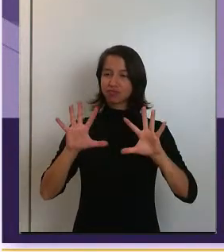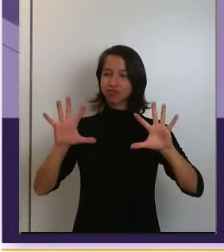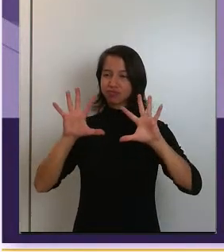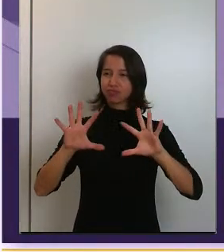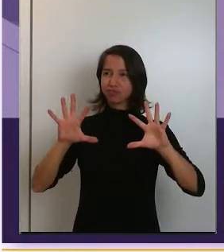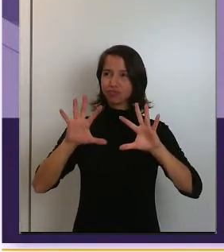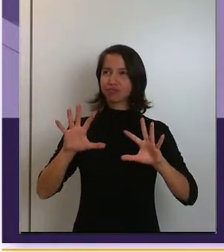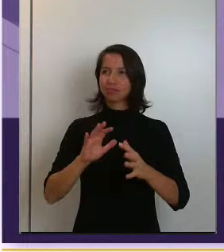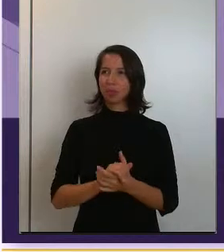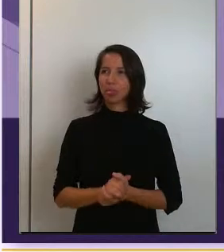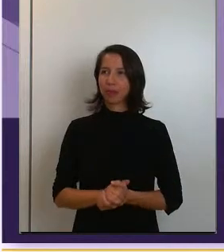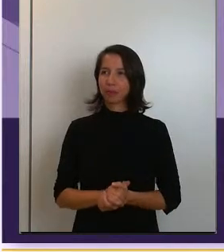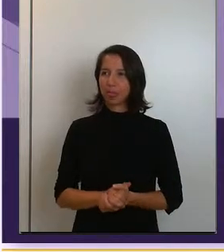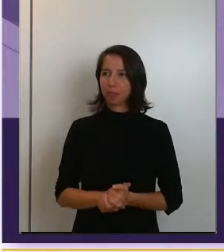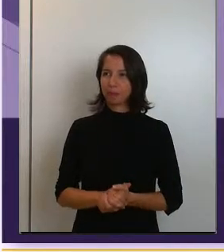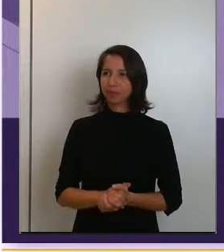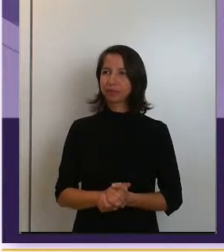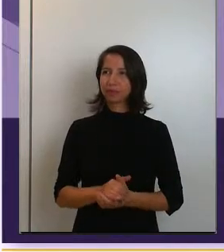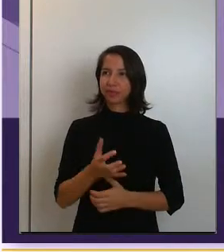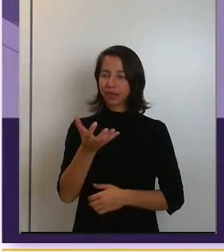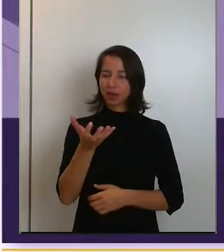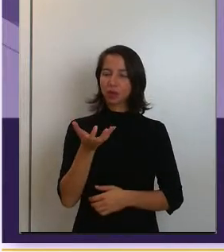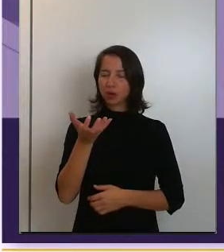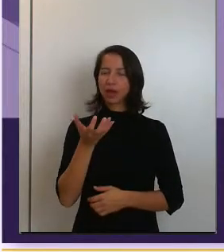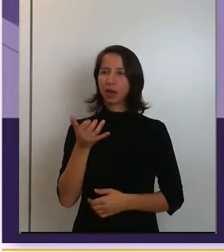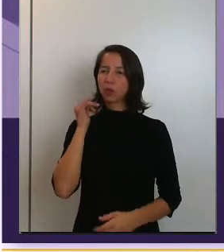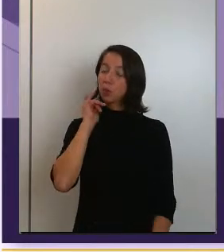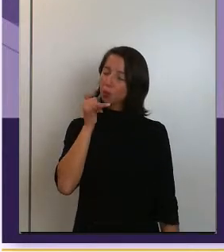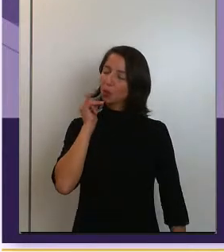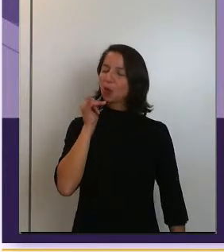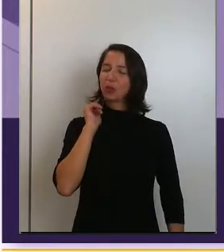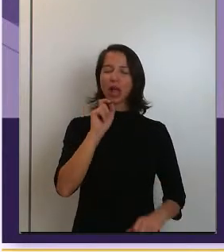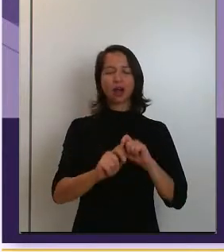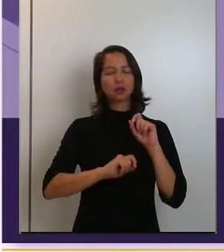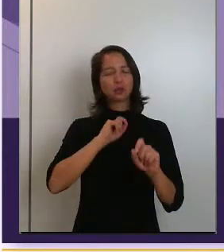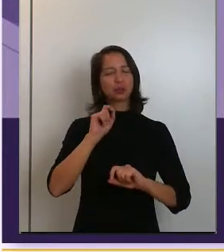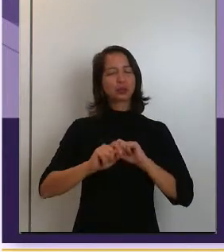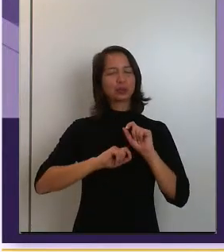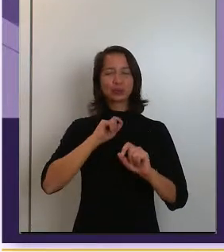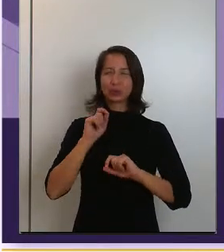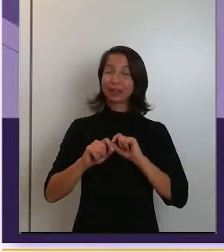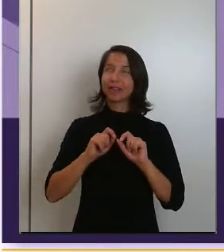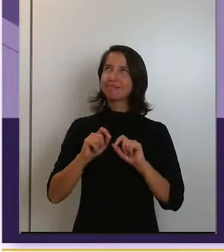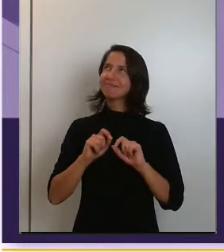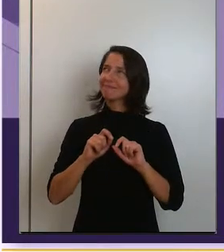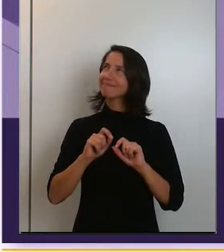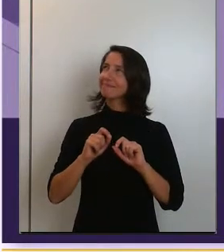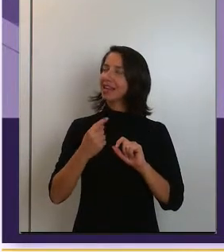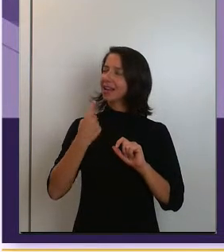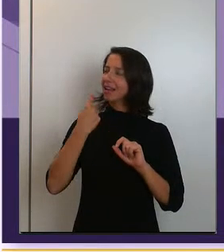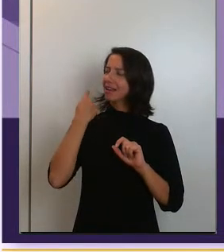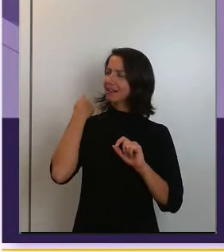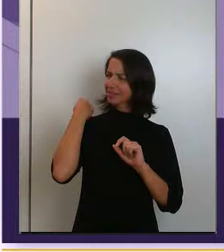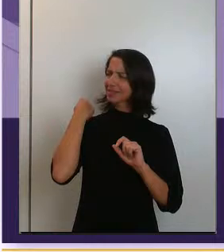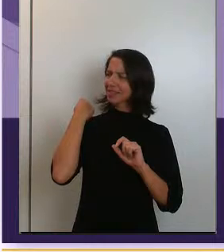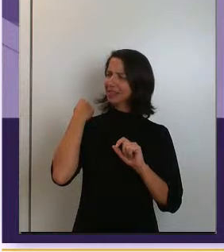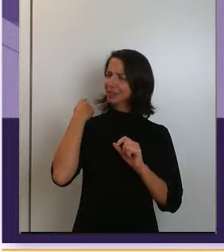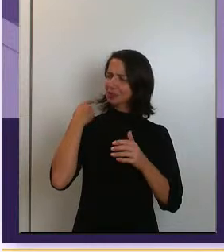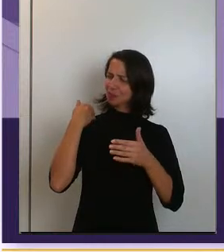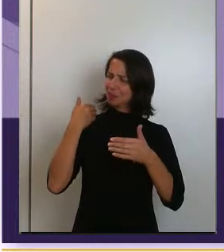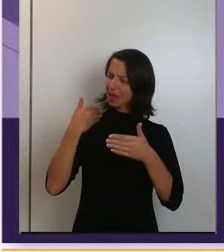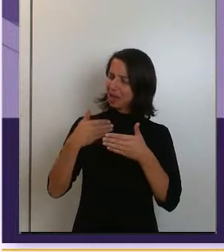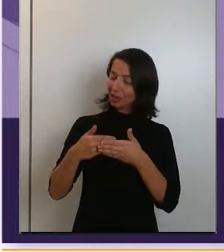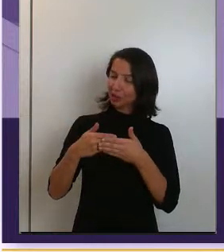momento. Eu queria começar contando aqui que recentemente eu concluí o meu mestrado em Direitos Humanos